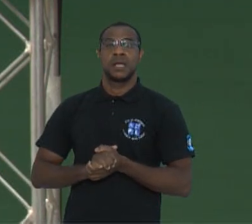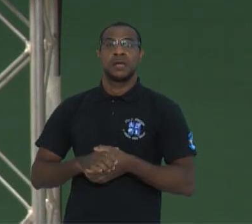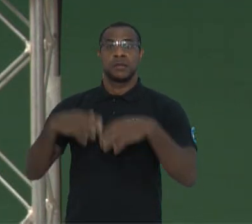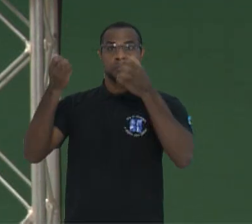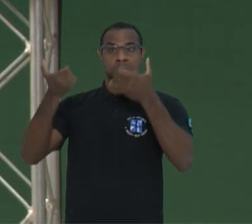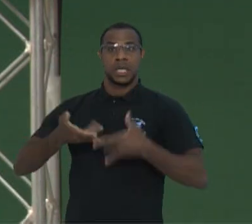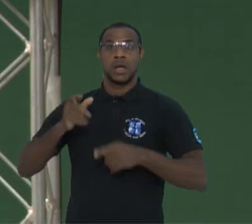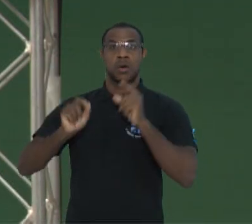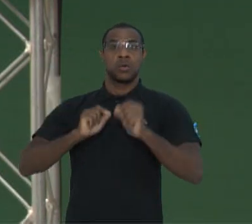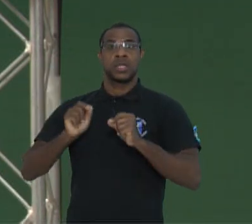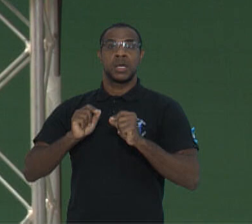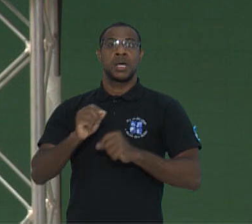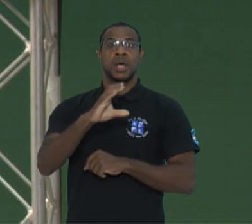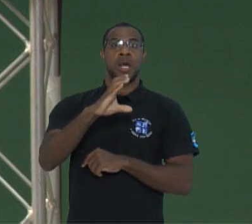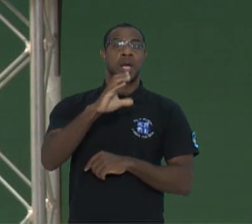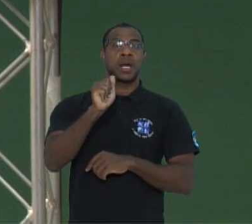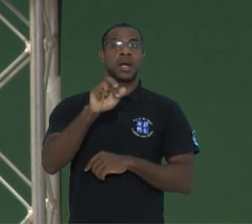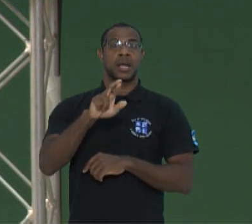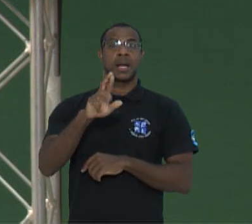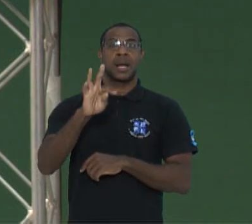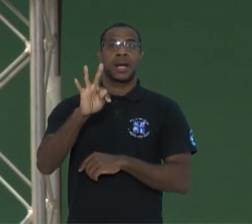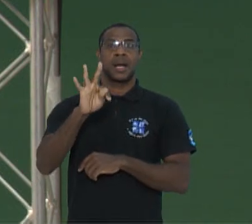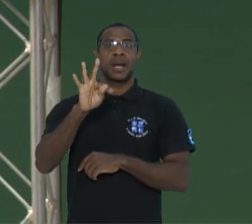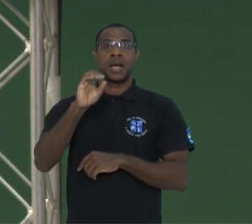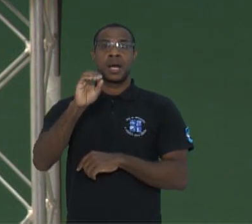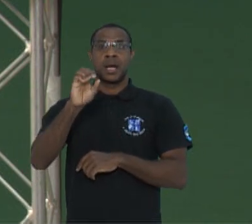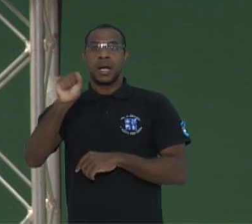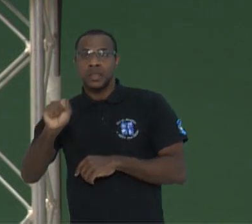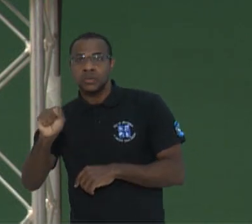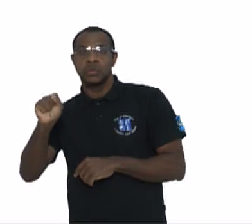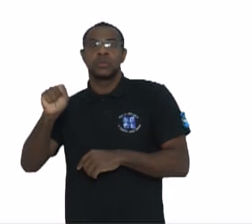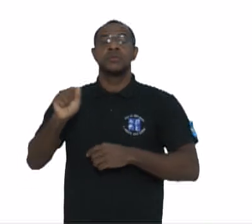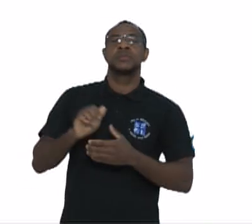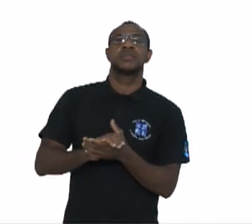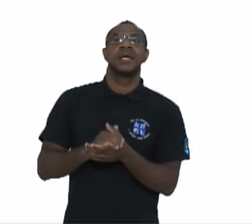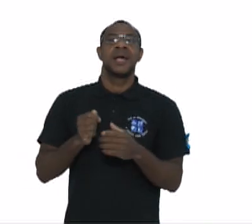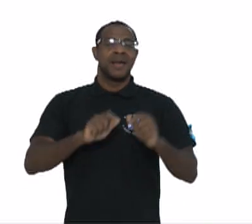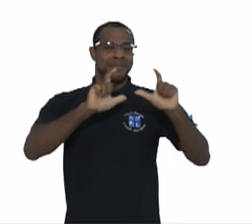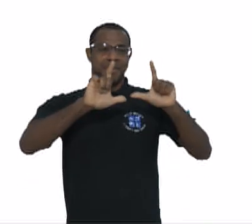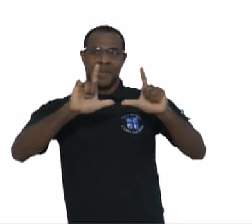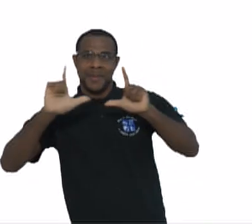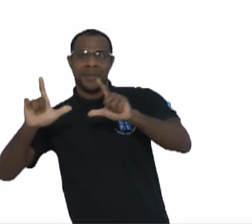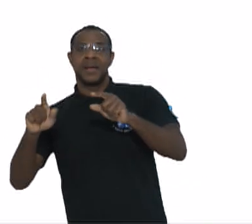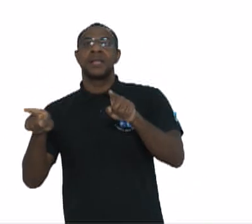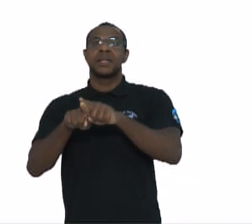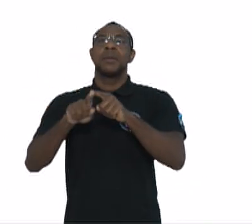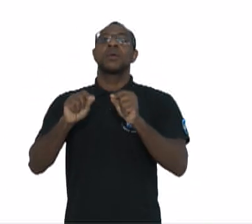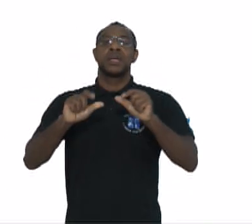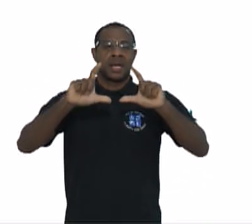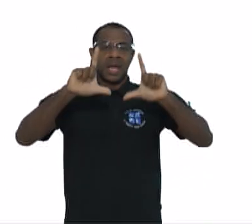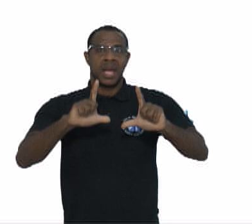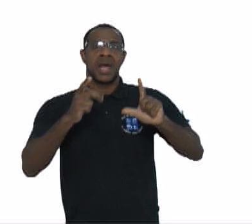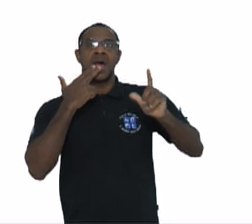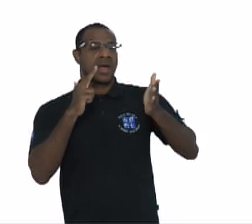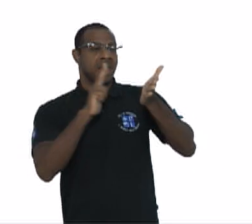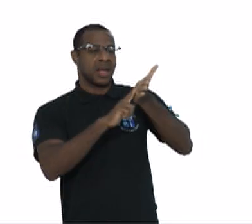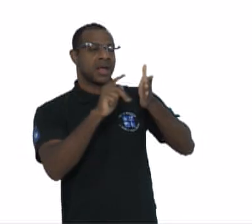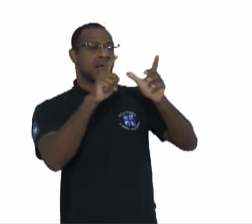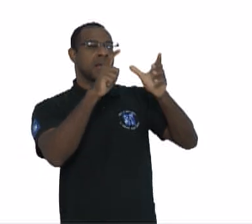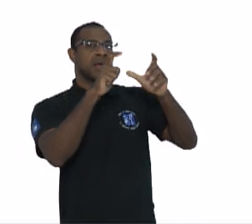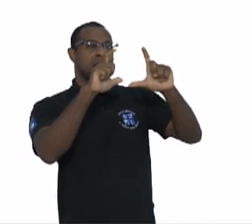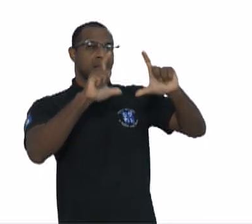novamente sobre cartoons e postcards, né, quadrinhos e os cartões postais, e vamos relembrar